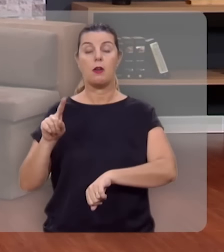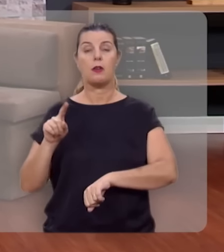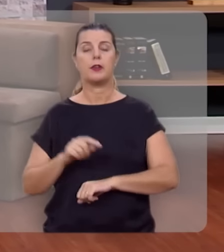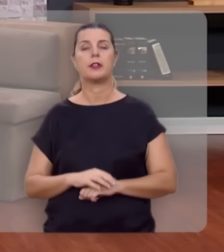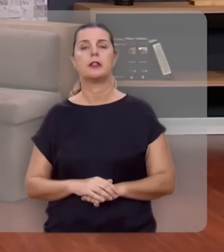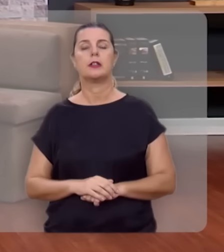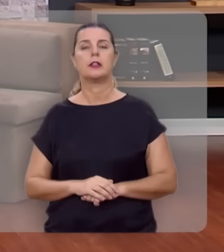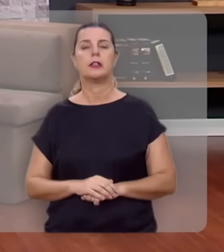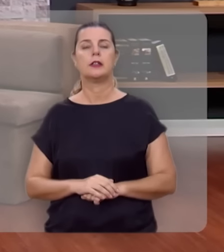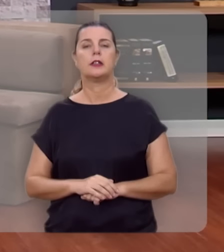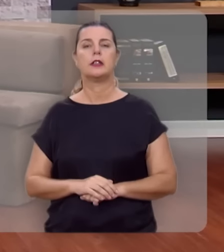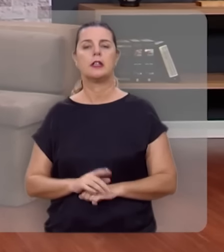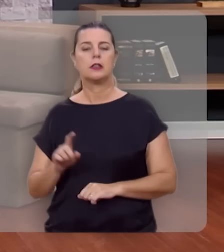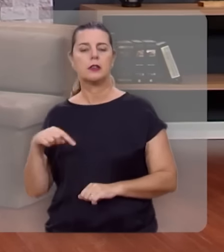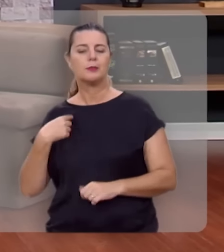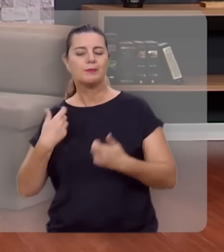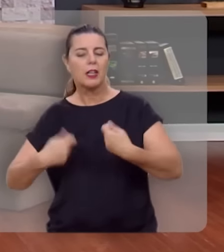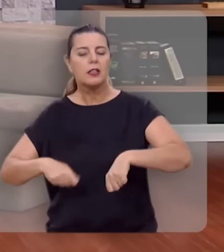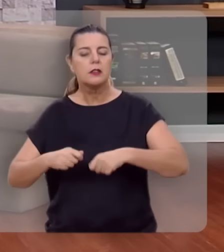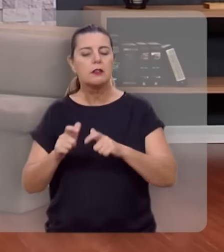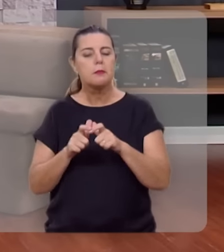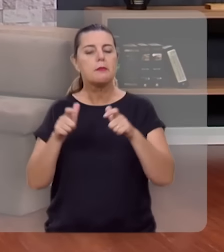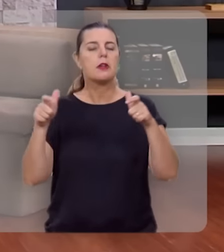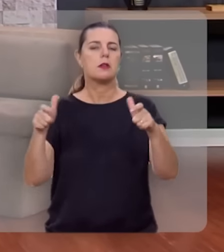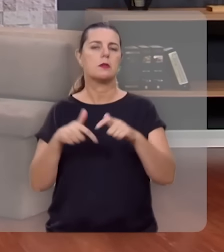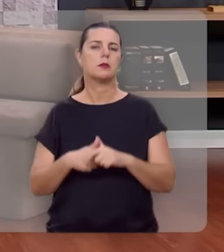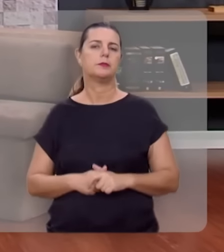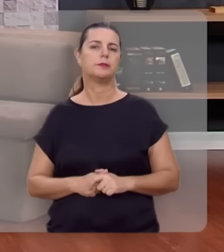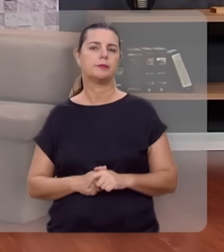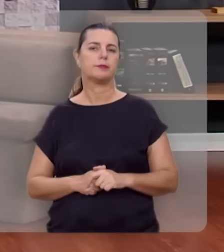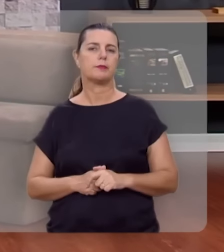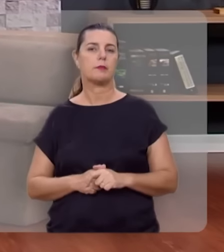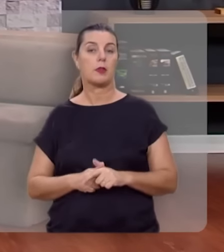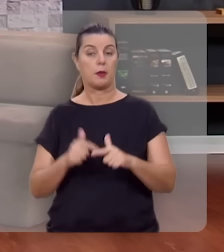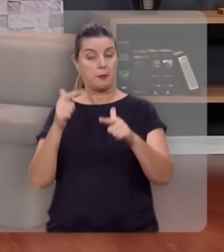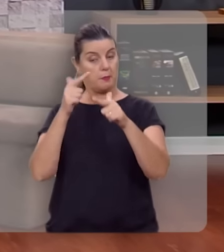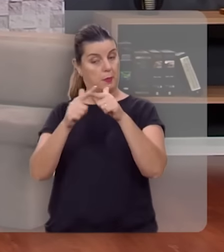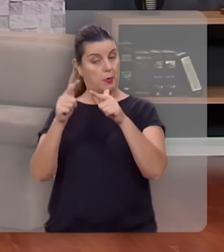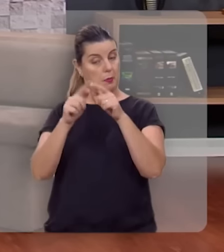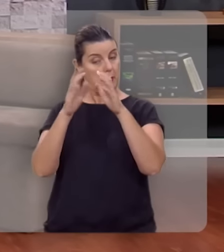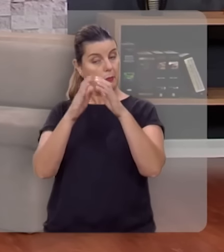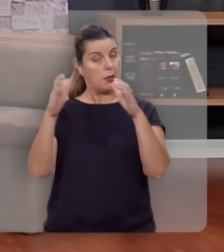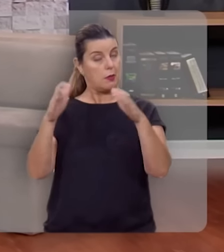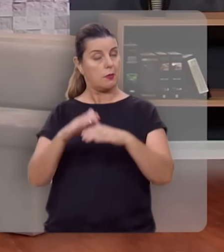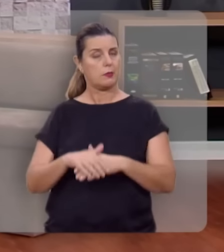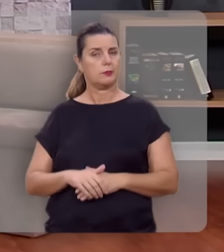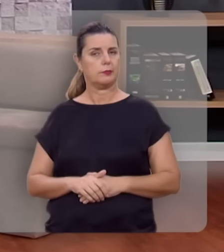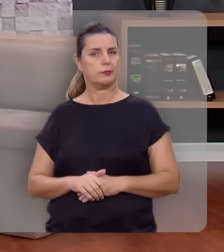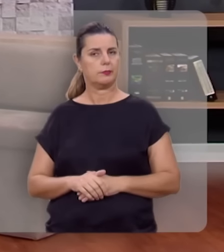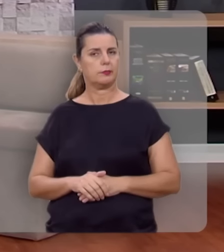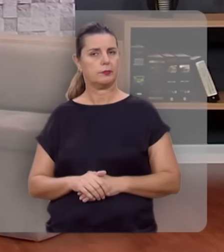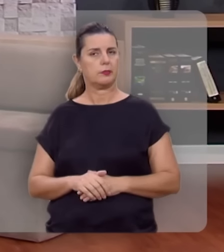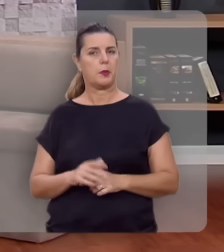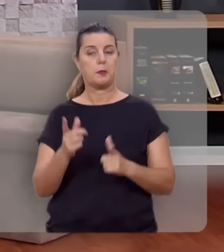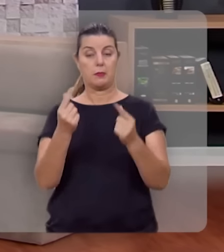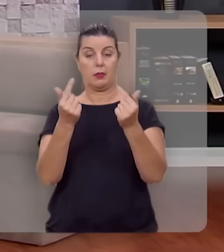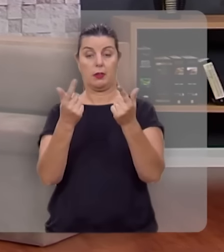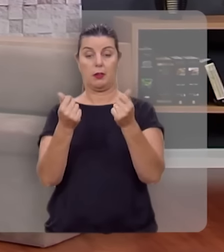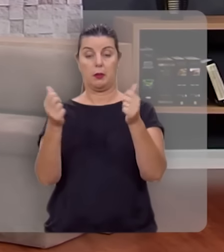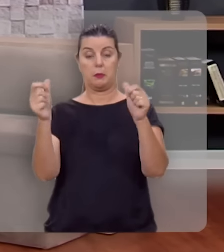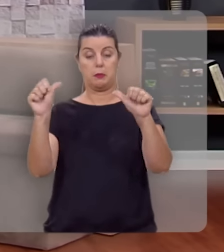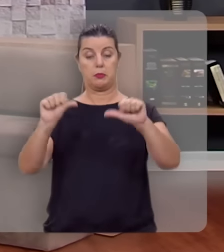em que a necessidade aumenta. A crise bate à porta. A